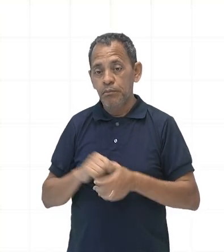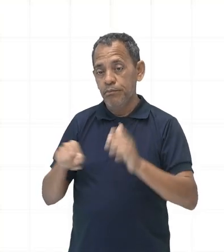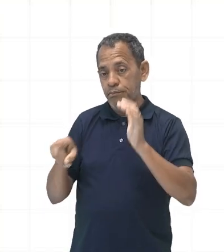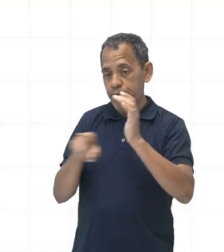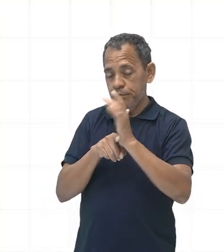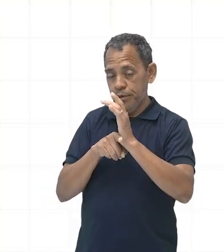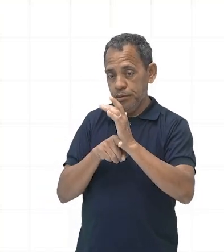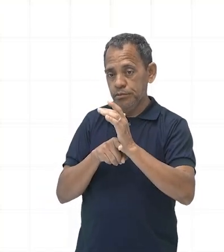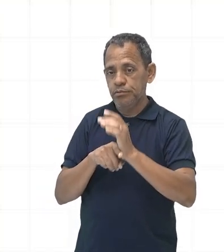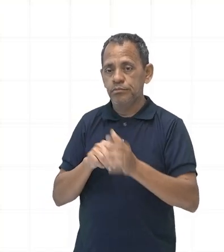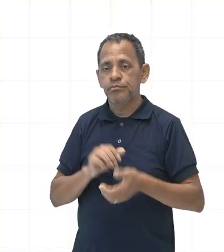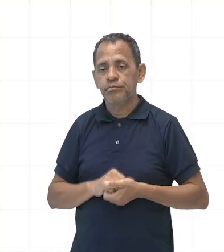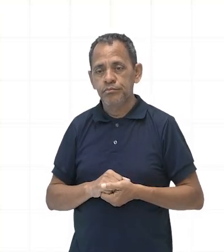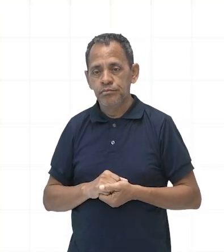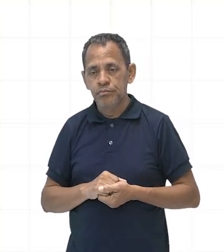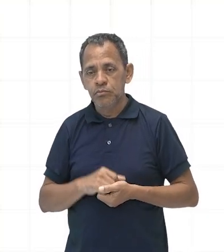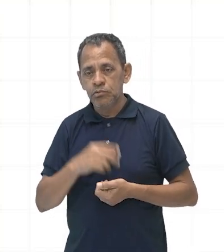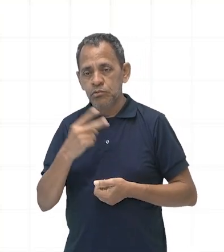menos